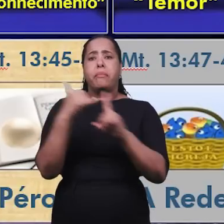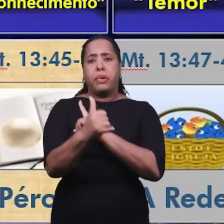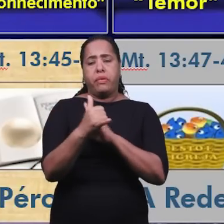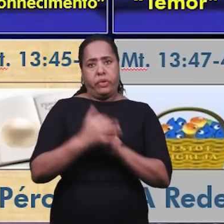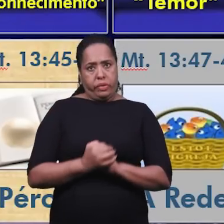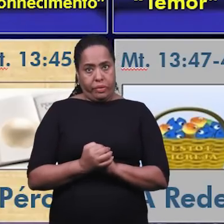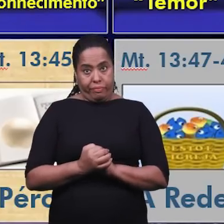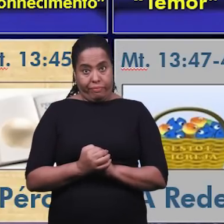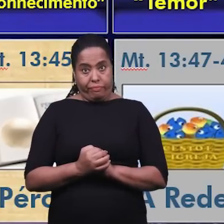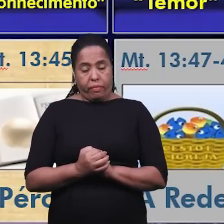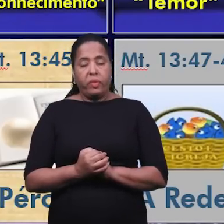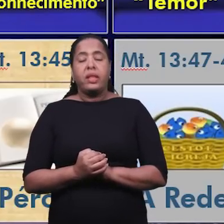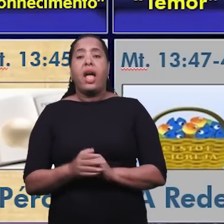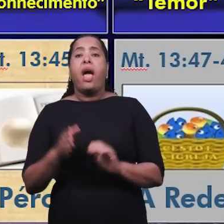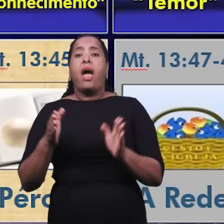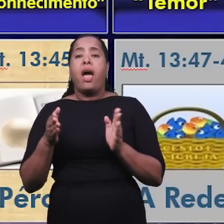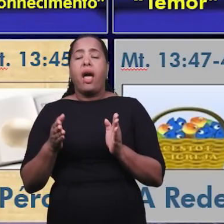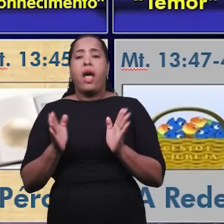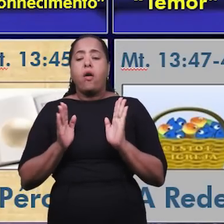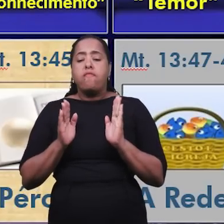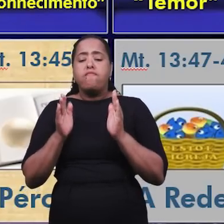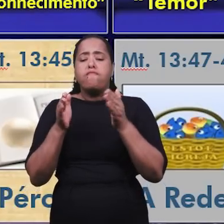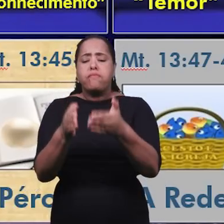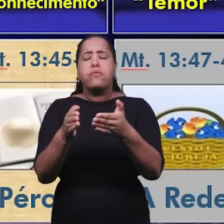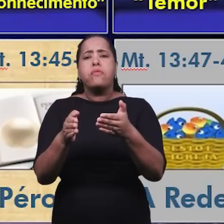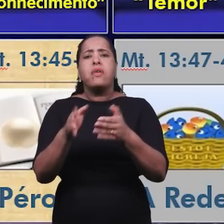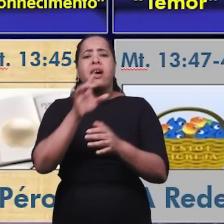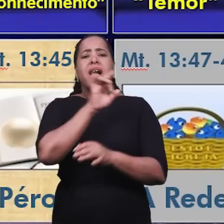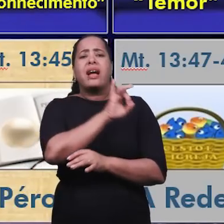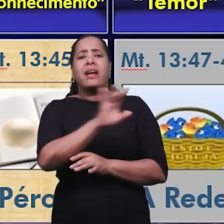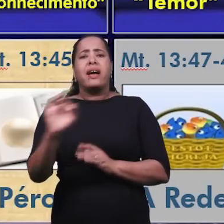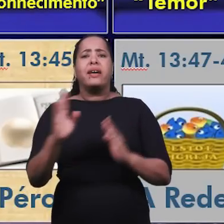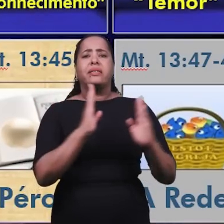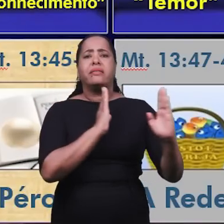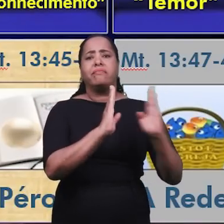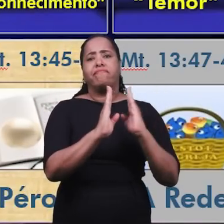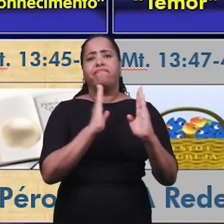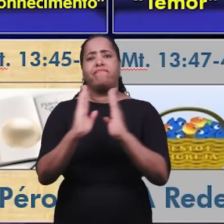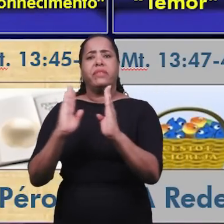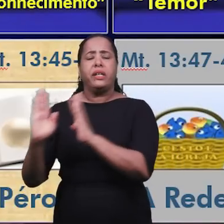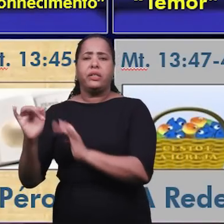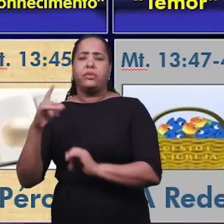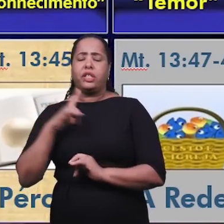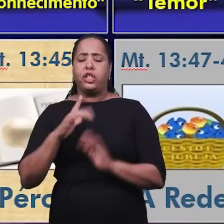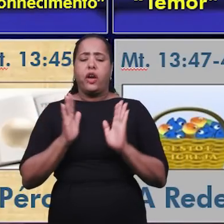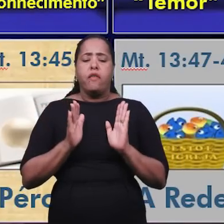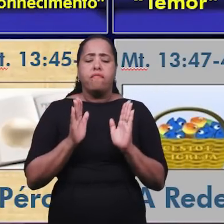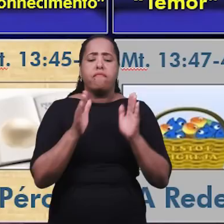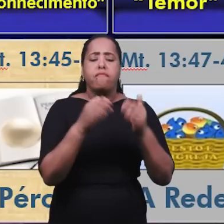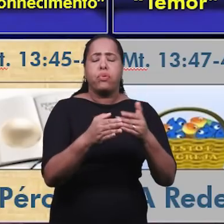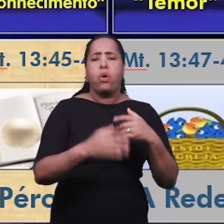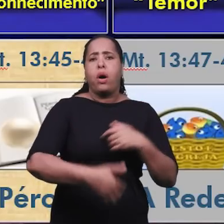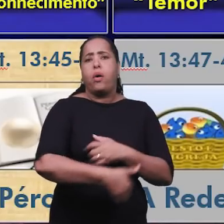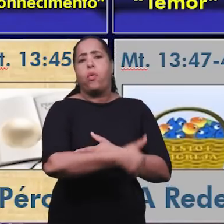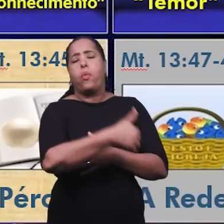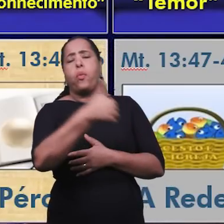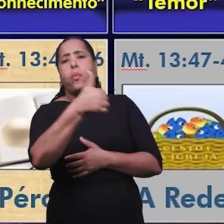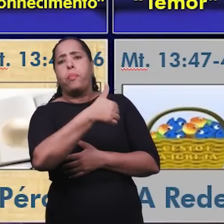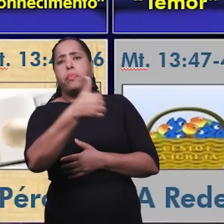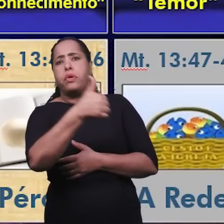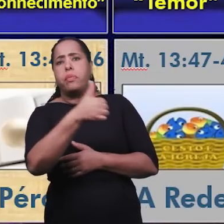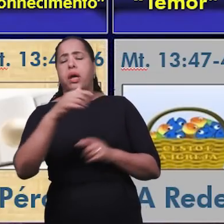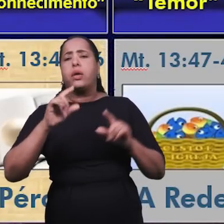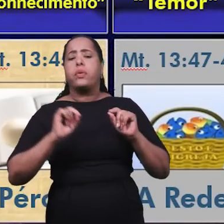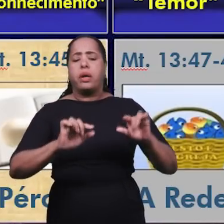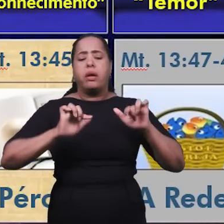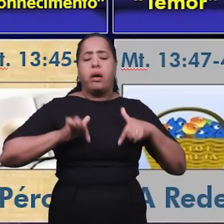uma designação profética, uma ênfase para cada período da igreja. Então, a ênfase para